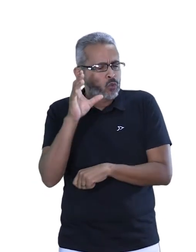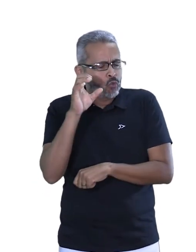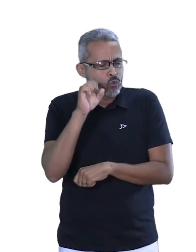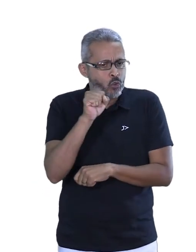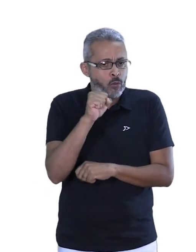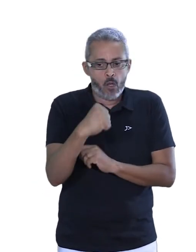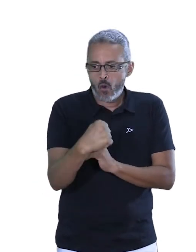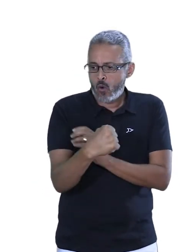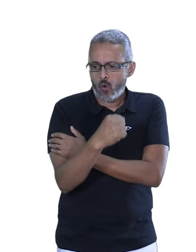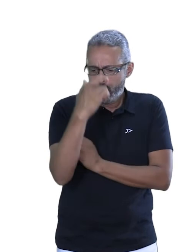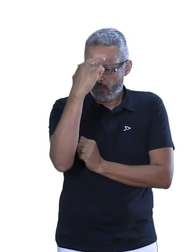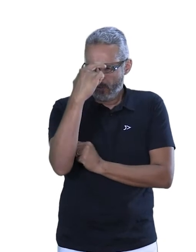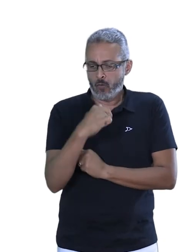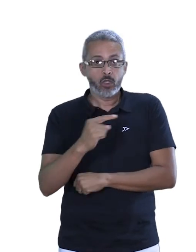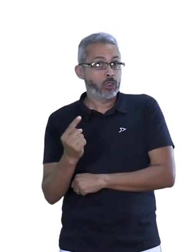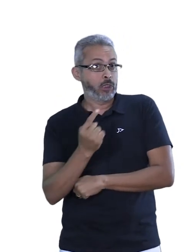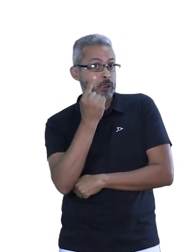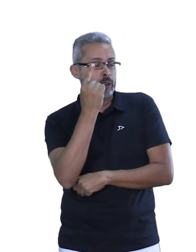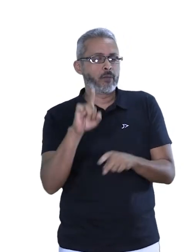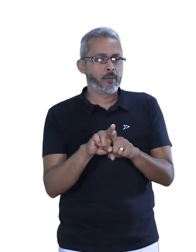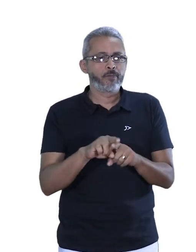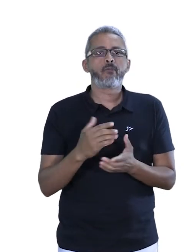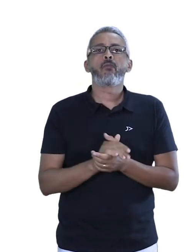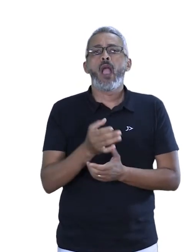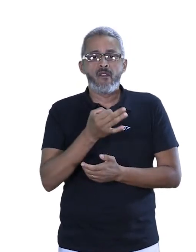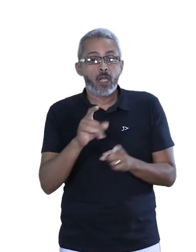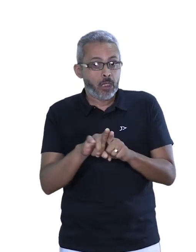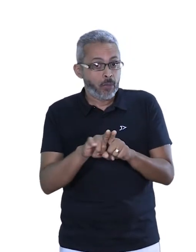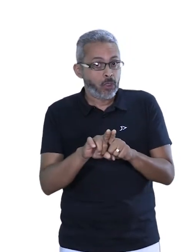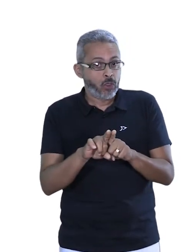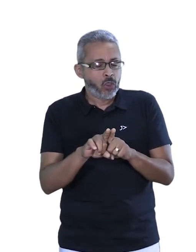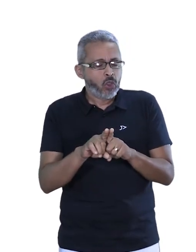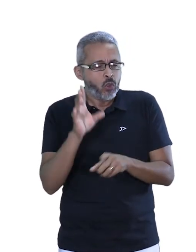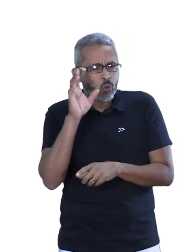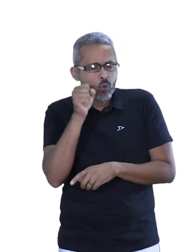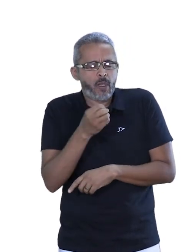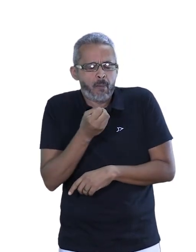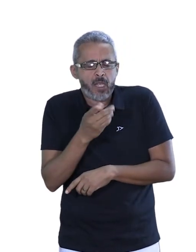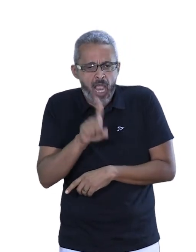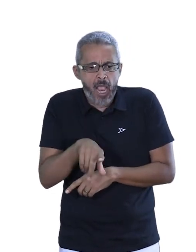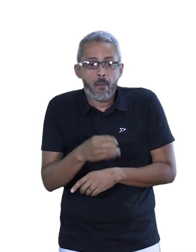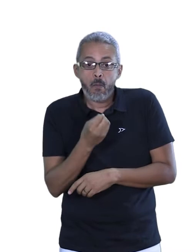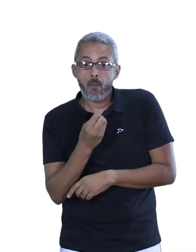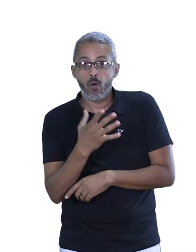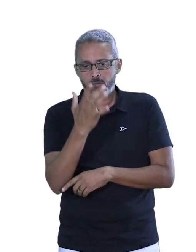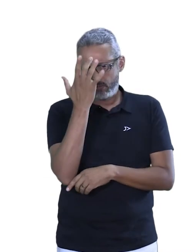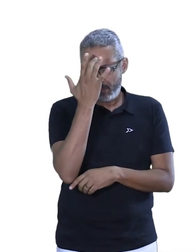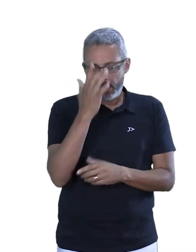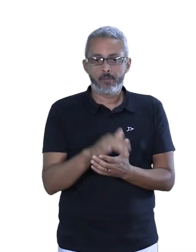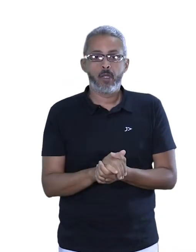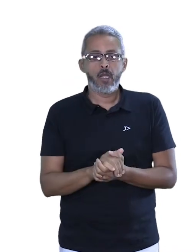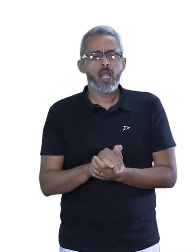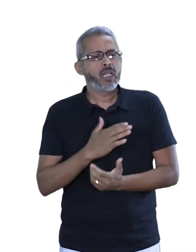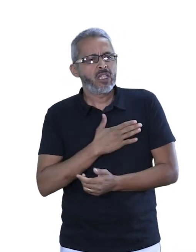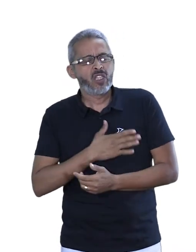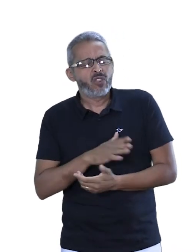para recuperar o corpo e crescer. E ainda fala, dormir bem é bom para a memória.